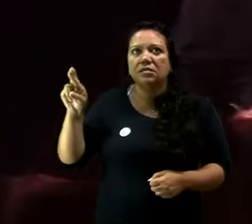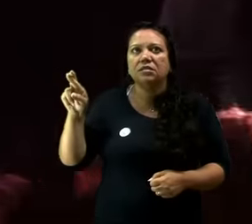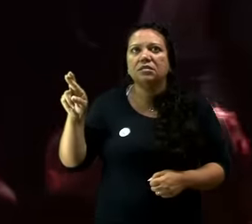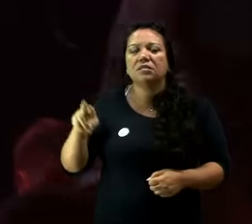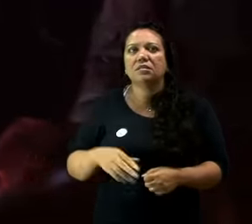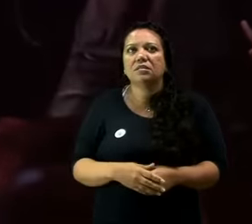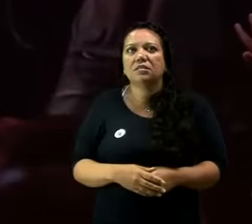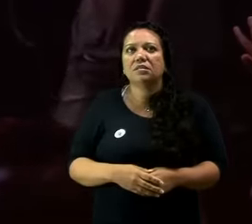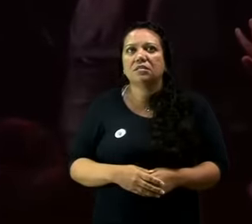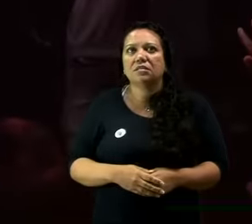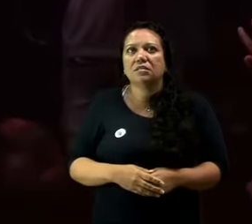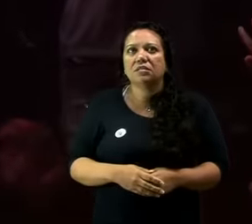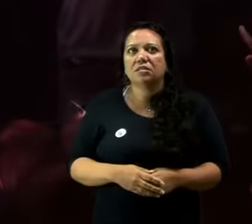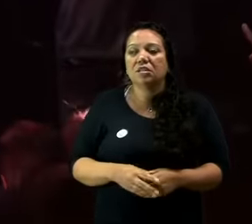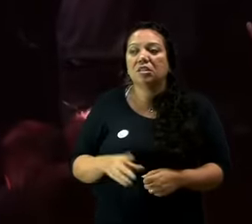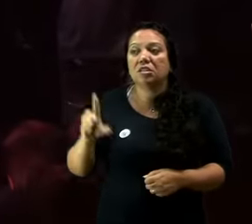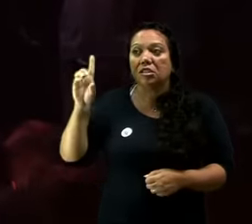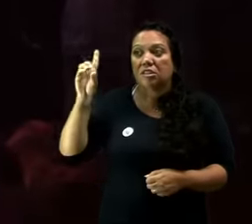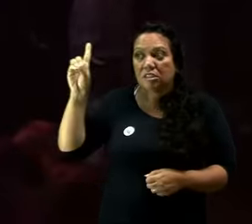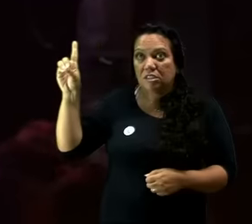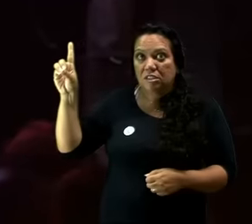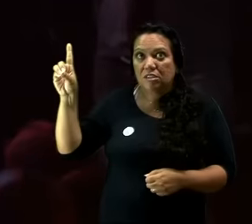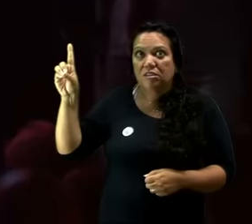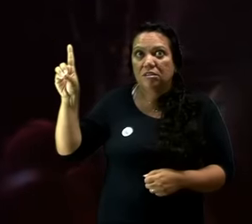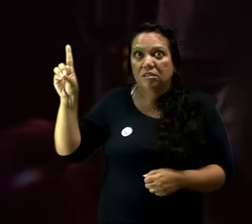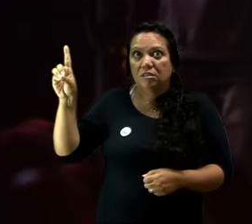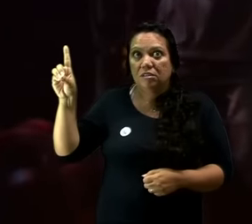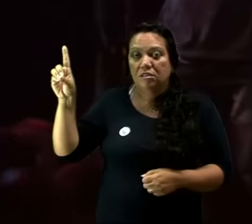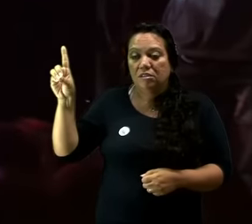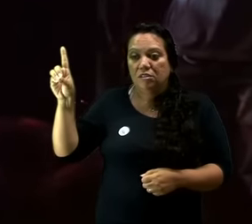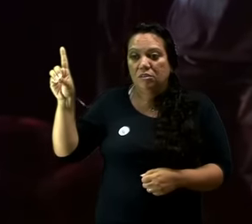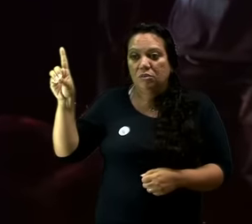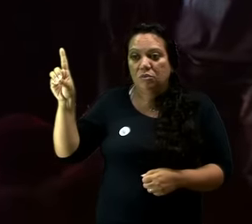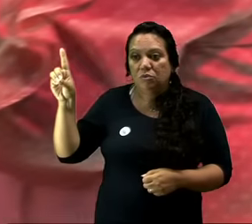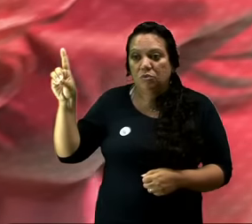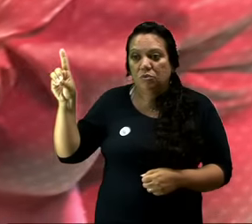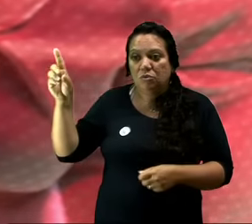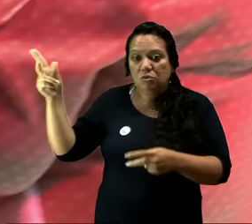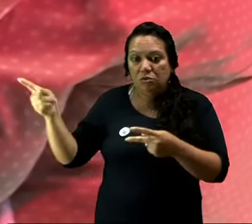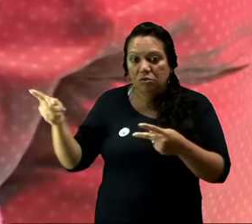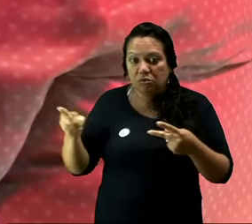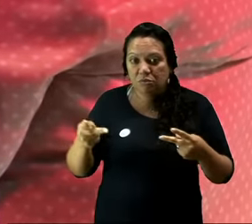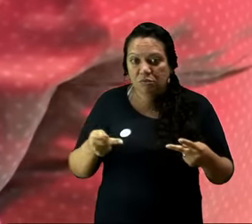Deus não te trouxe aqui hoje para uma visita.